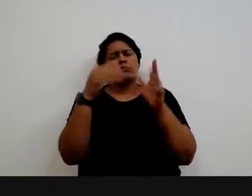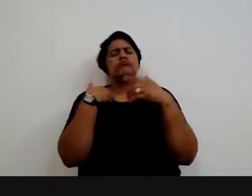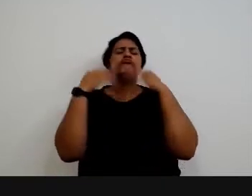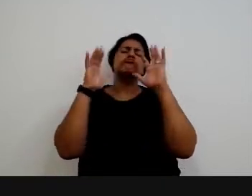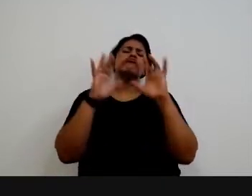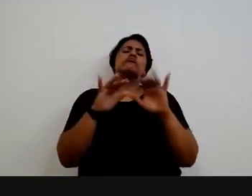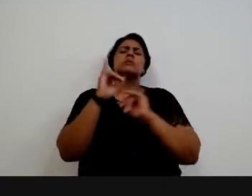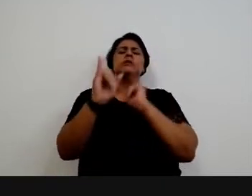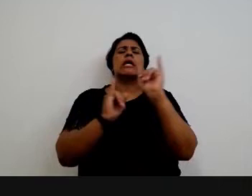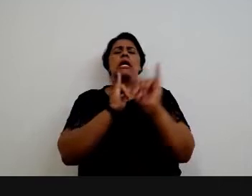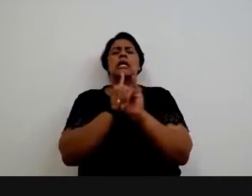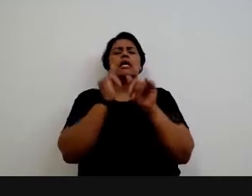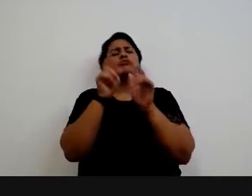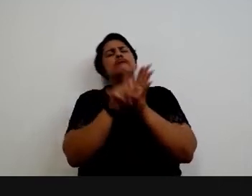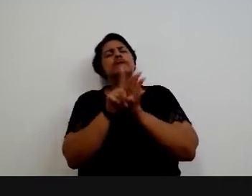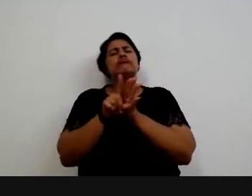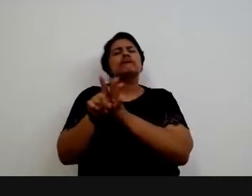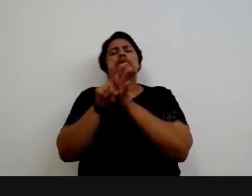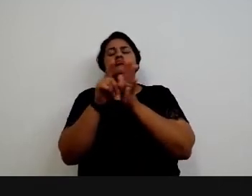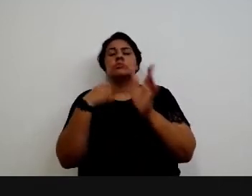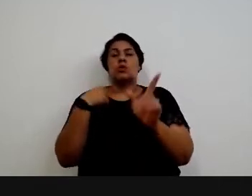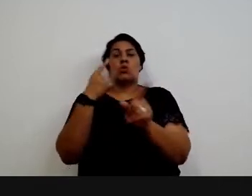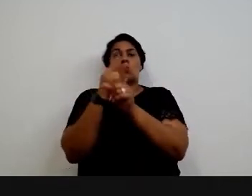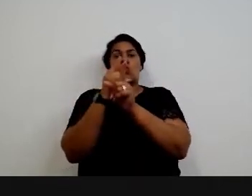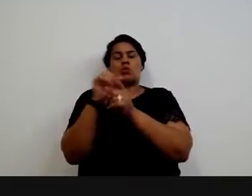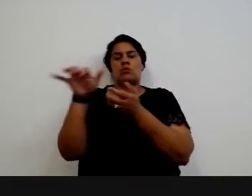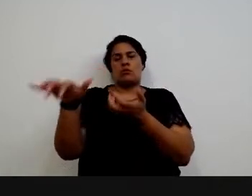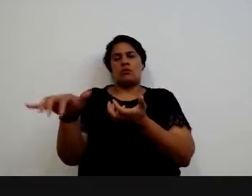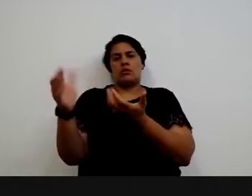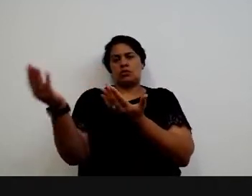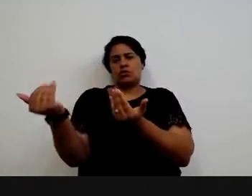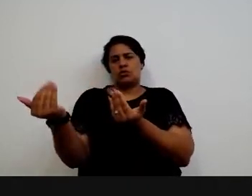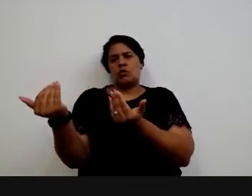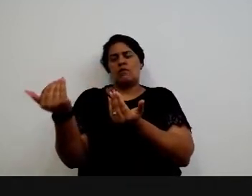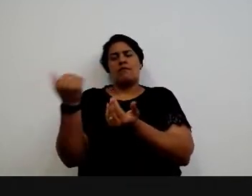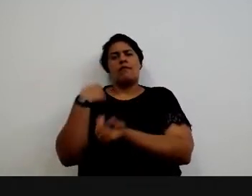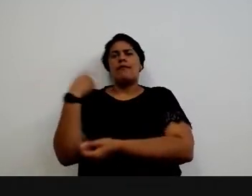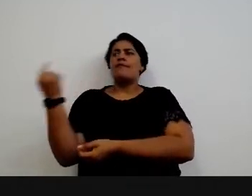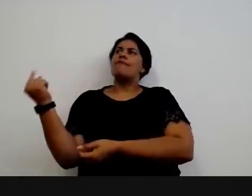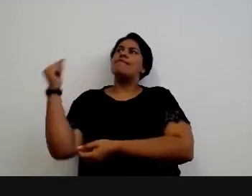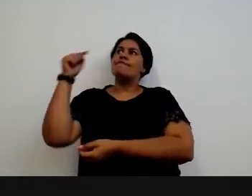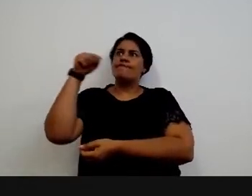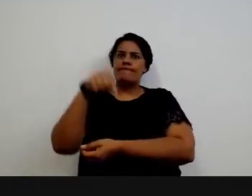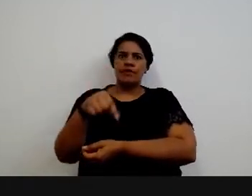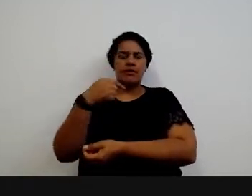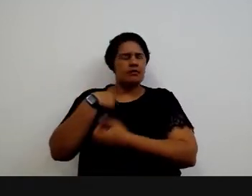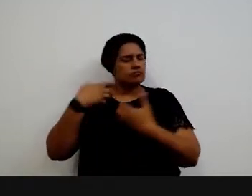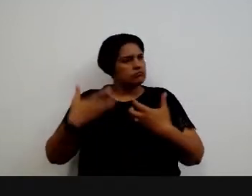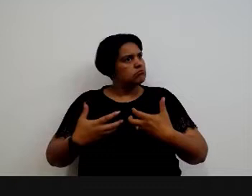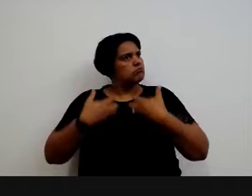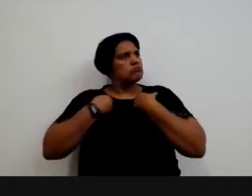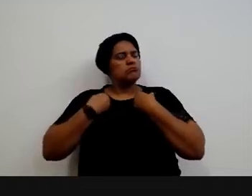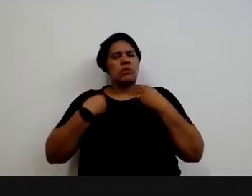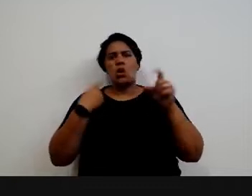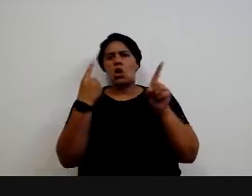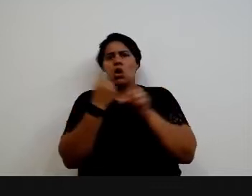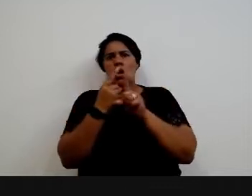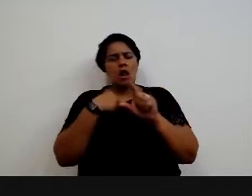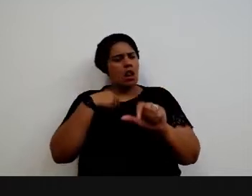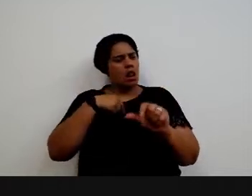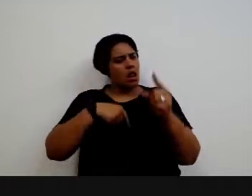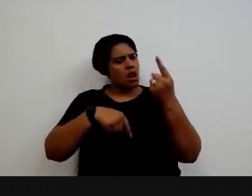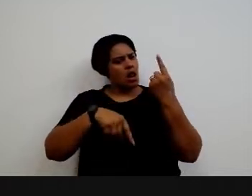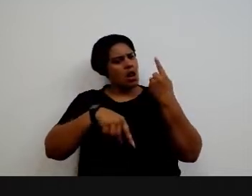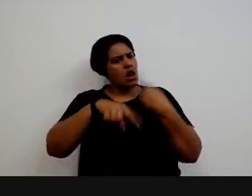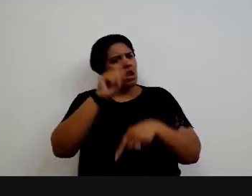navegando, encontrei o Parlamento Jovem, e foi ali que eu virei essa chave quando eu cheguei aqui, como eu já disse, e quis desenvolver